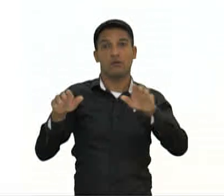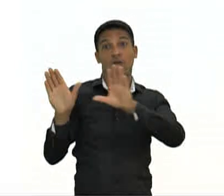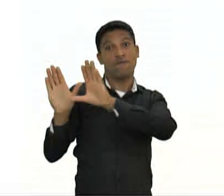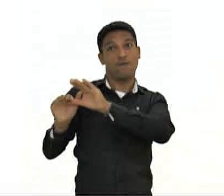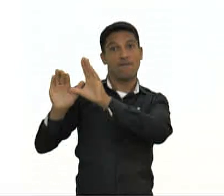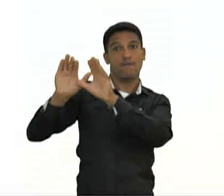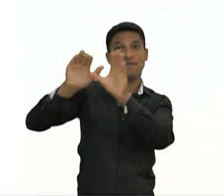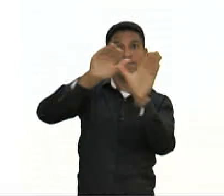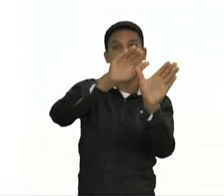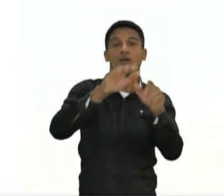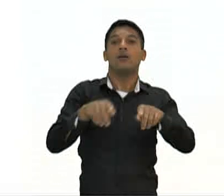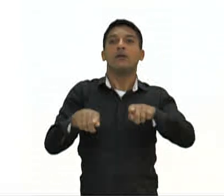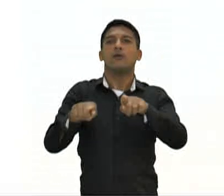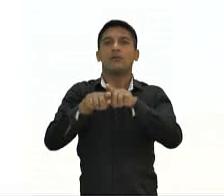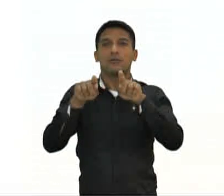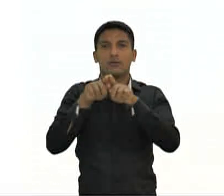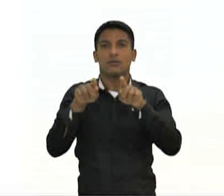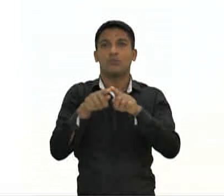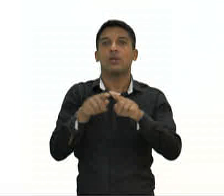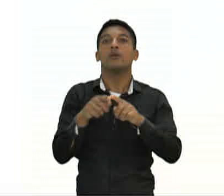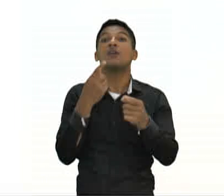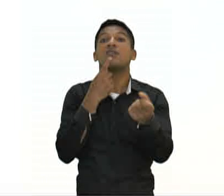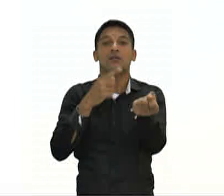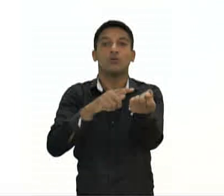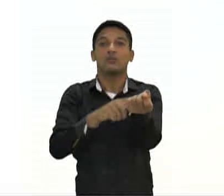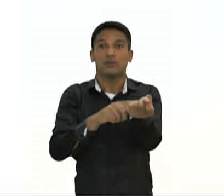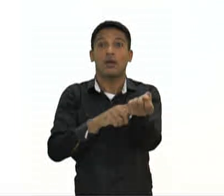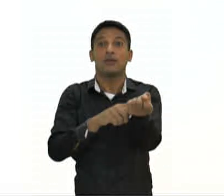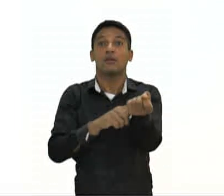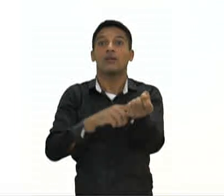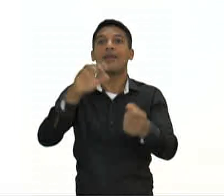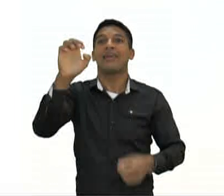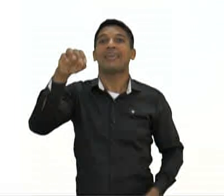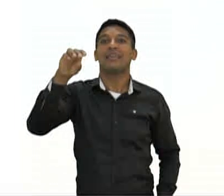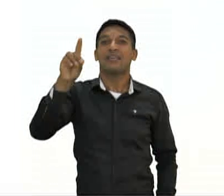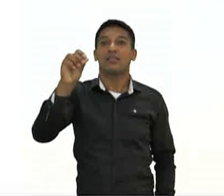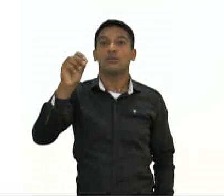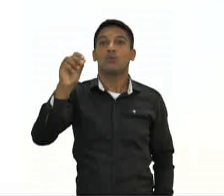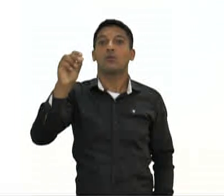quente, pelo motivo de certas espécies como o Pterodactylus e o